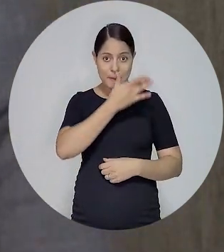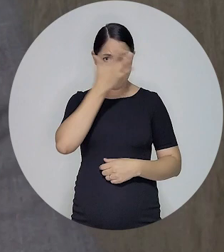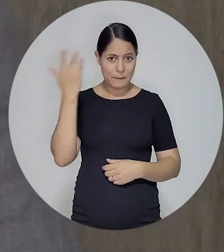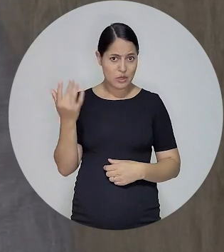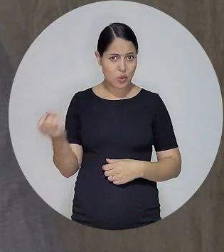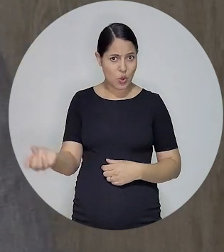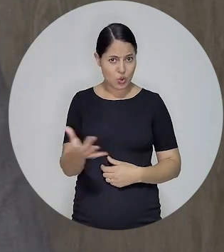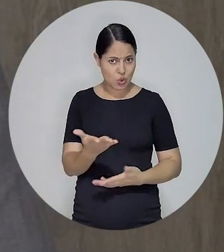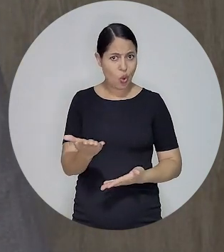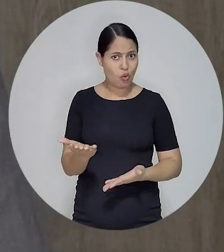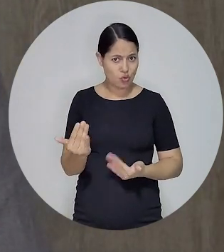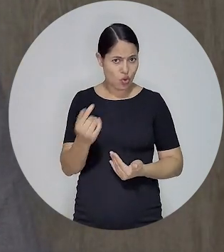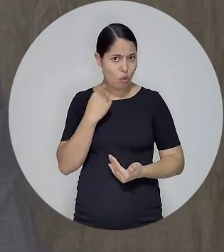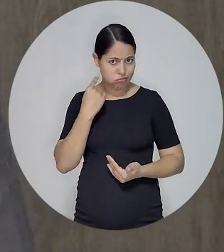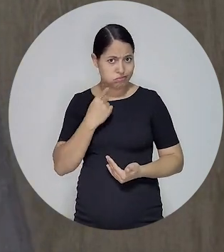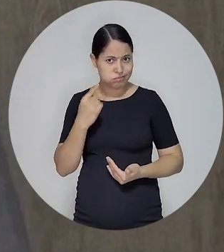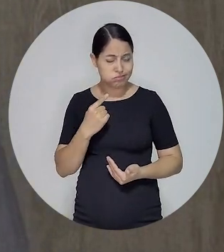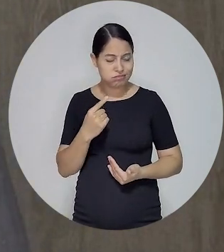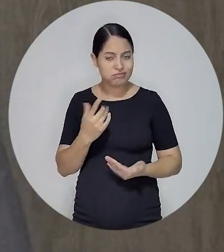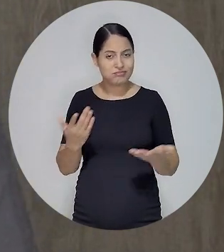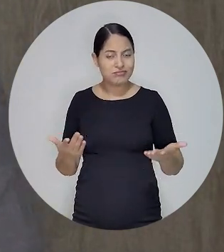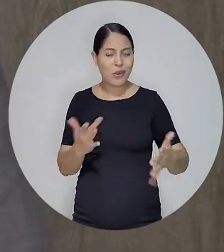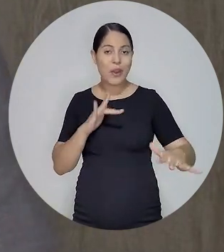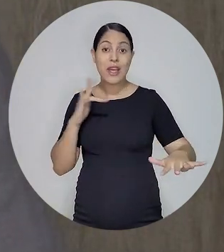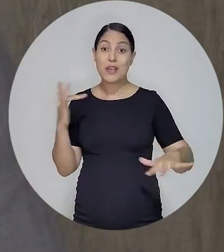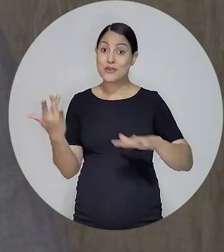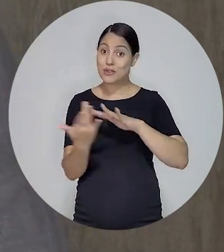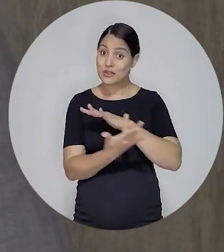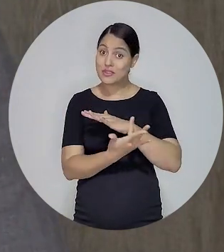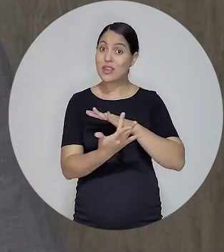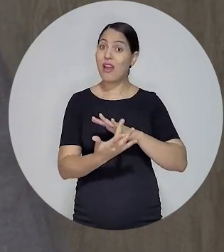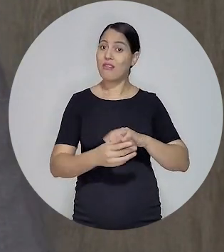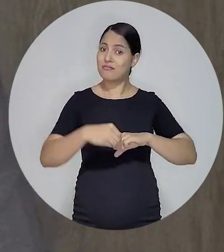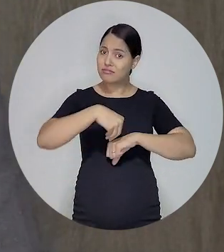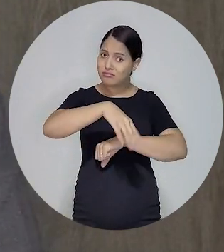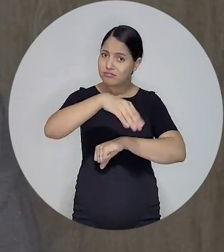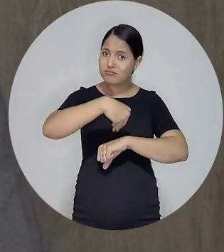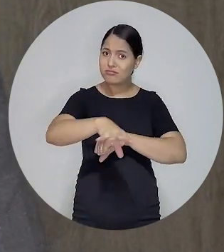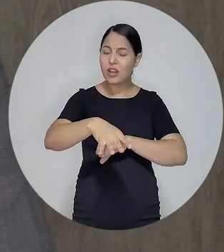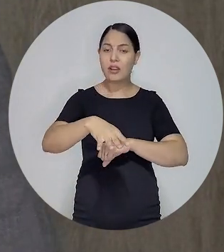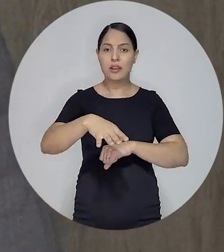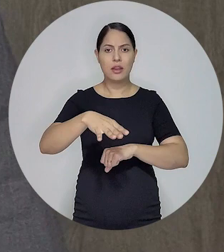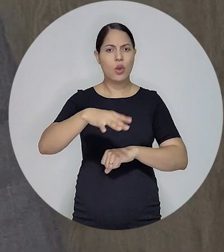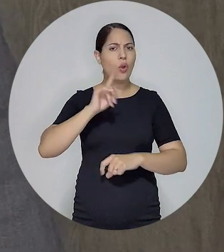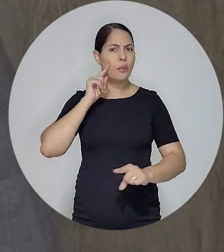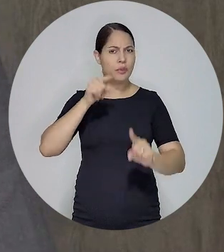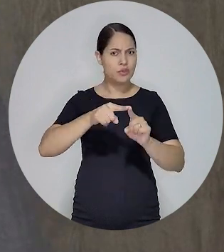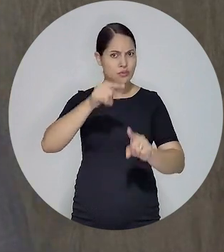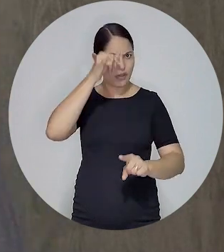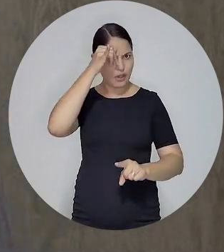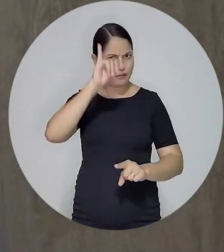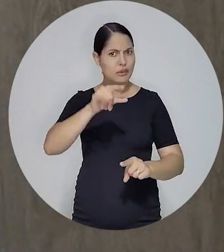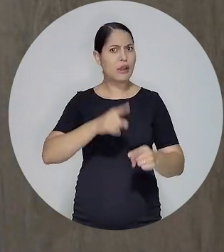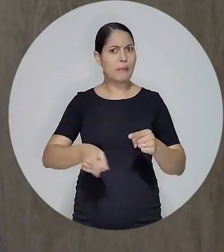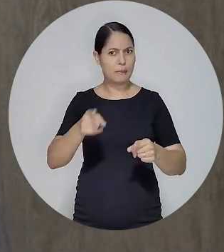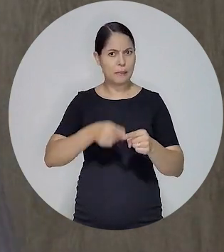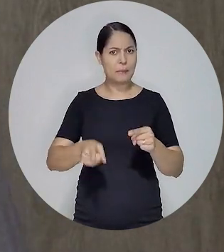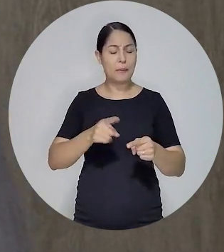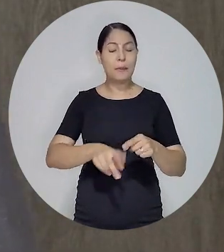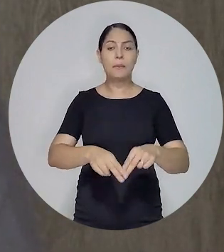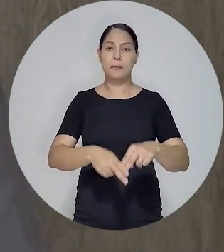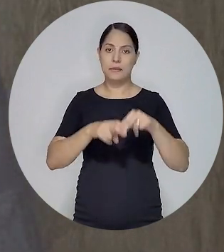ser orientados a fim de se posicionar perante as redes sociais para que não sofram as